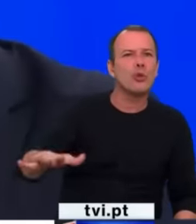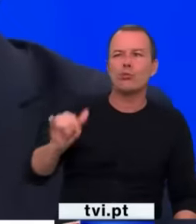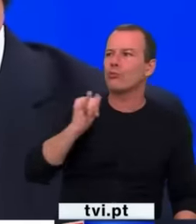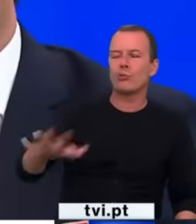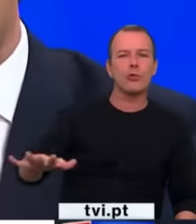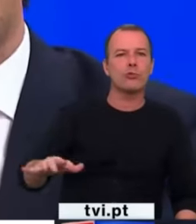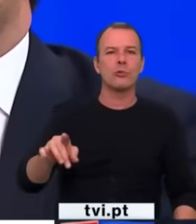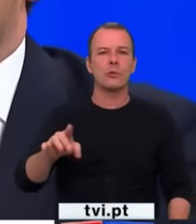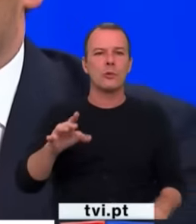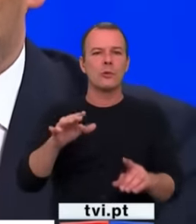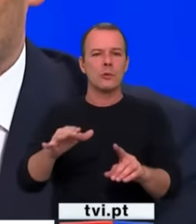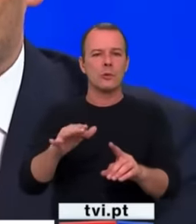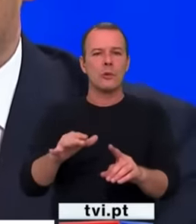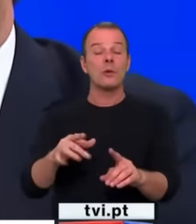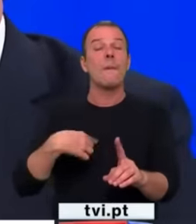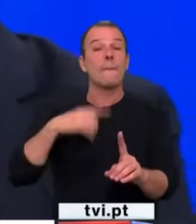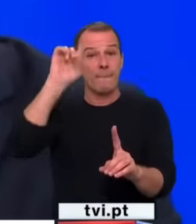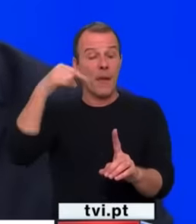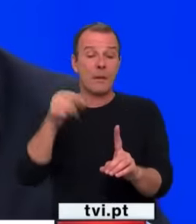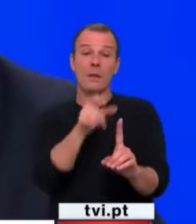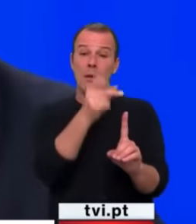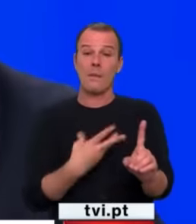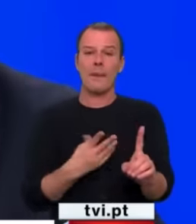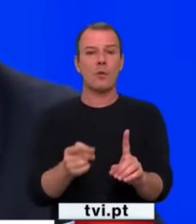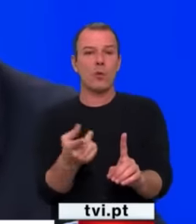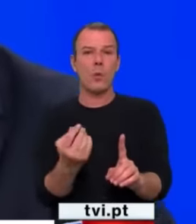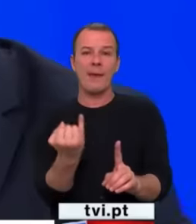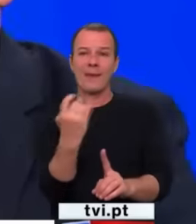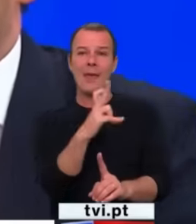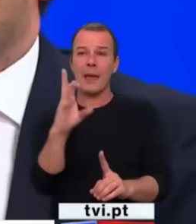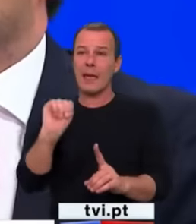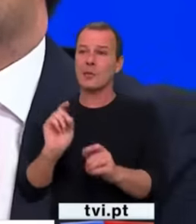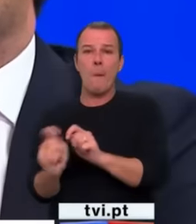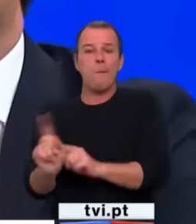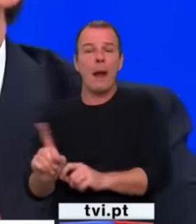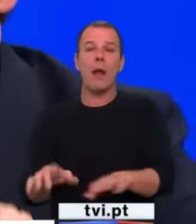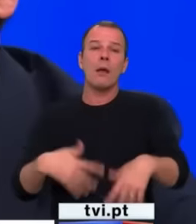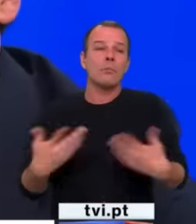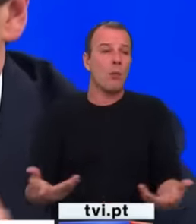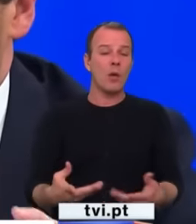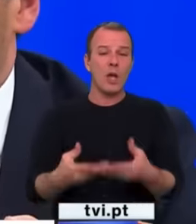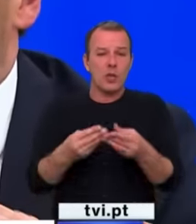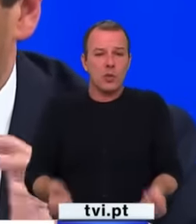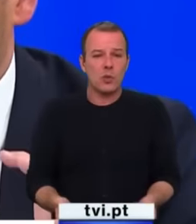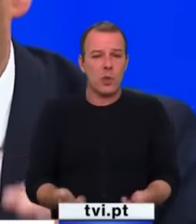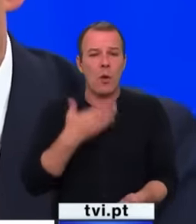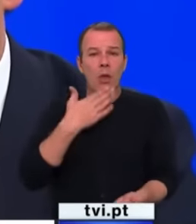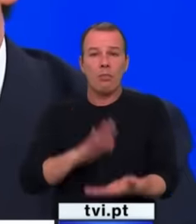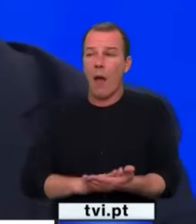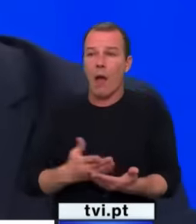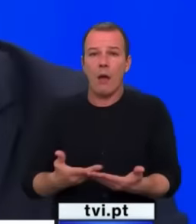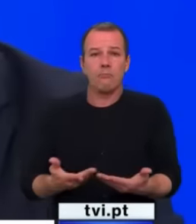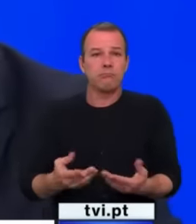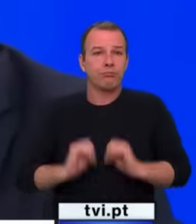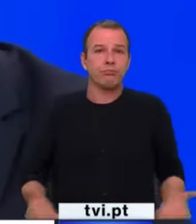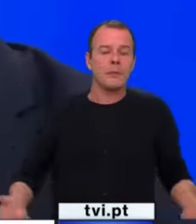800. São de 600 sabendo, para 800 sabendo, euros. Sabendo, Pedro Nuno Santos, que uma grande parte do país não paga IRS. E, portanto, que a solução não vai, na verdade, trazer grande solução.